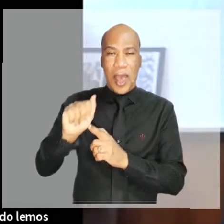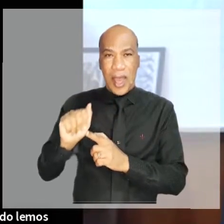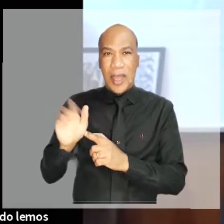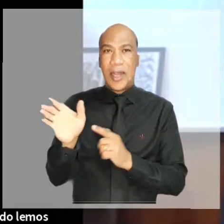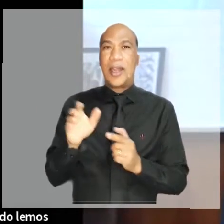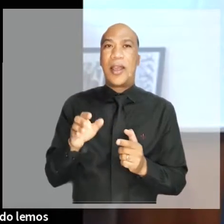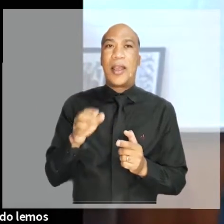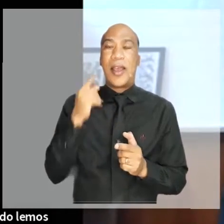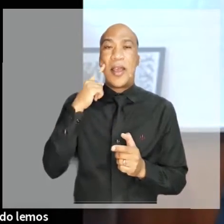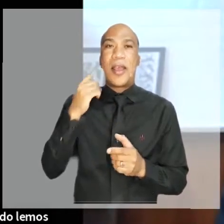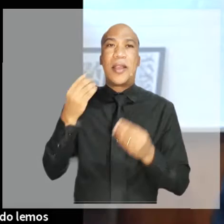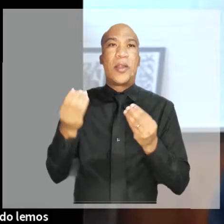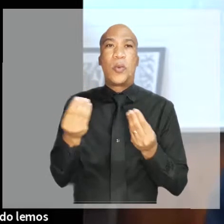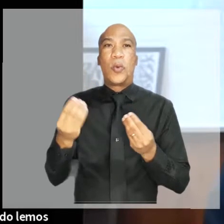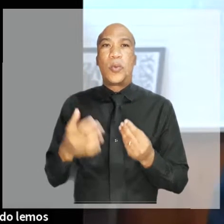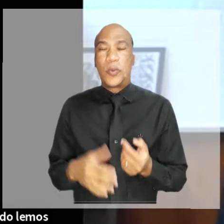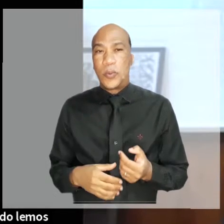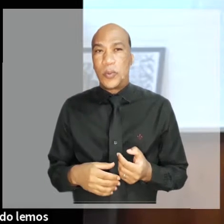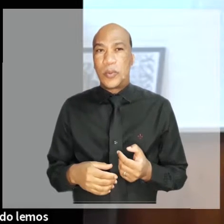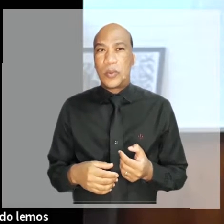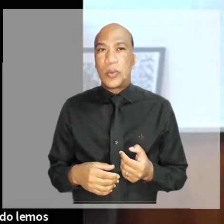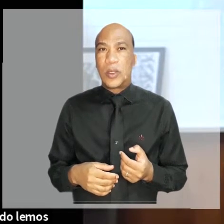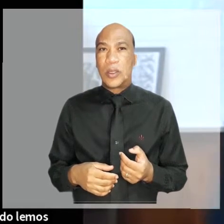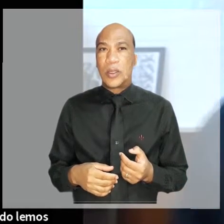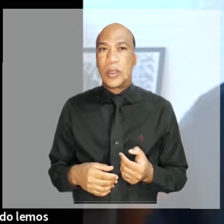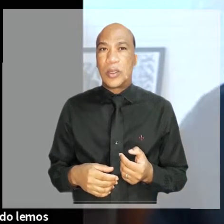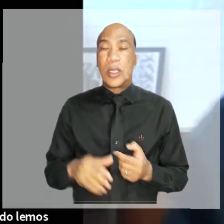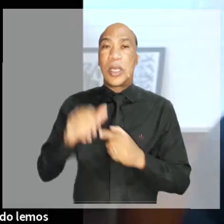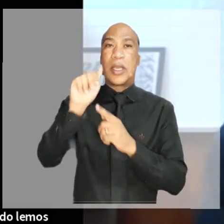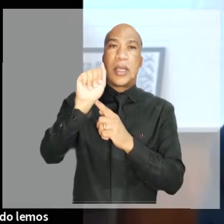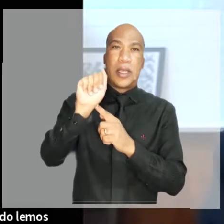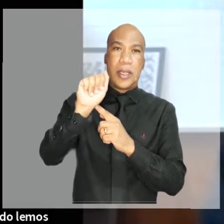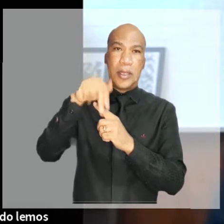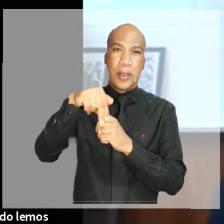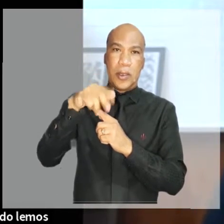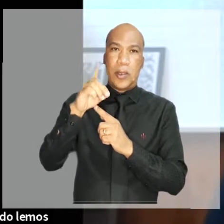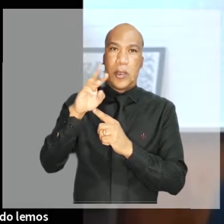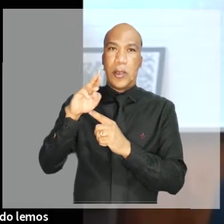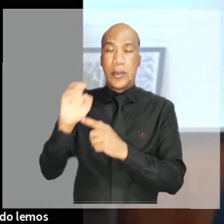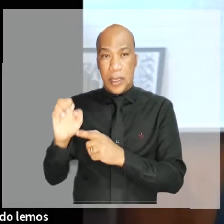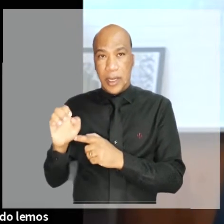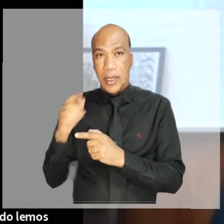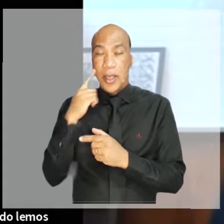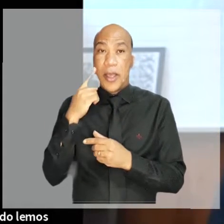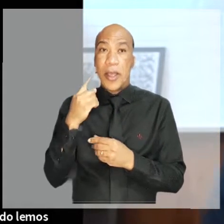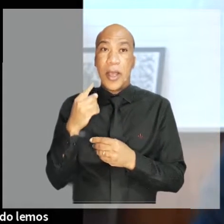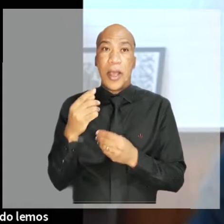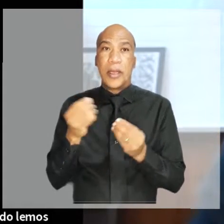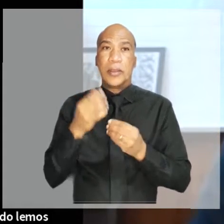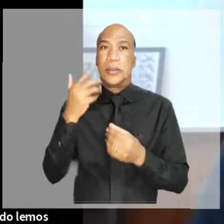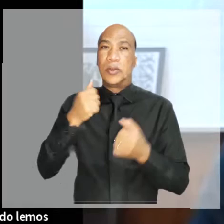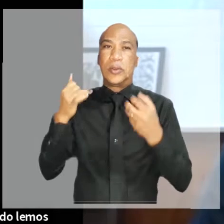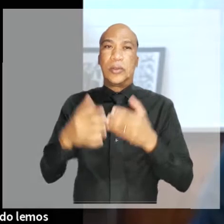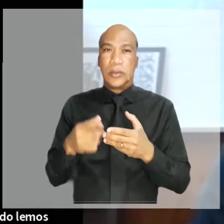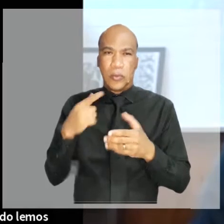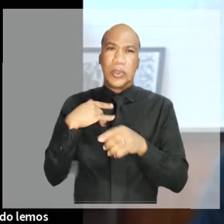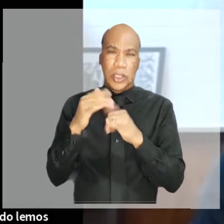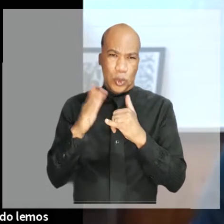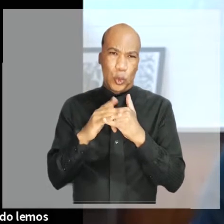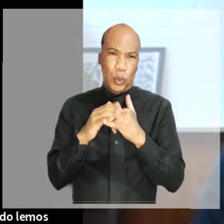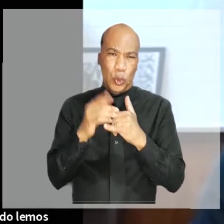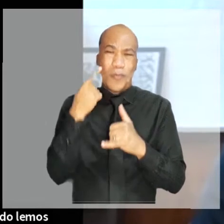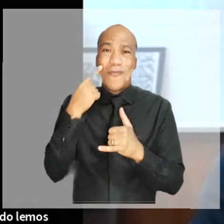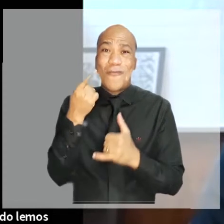ali na barrinha, você vai chegar na apresentação do André e da Clara. Mas eu queria só